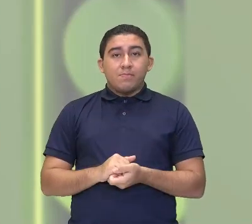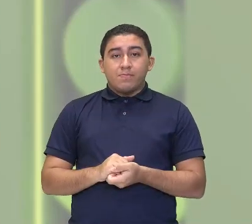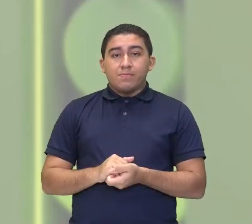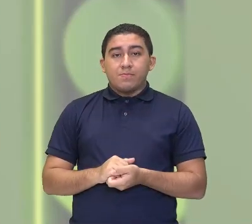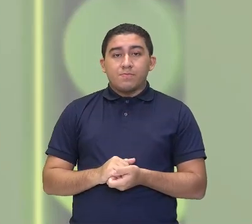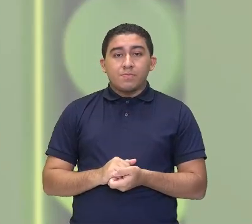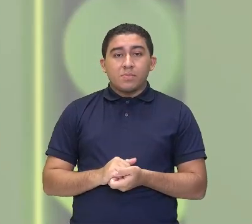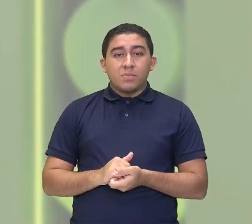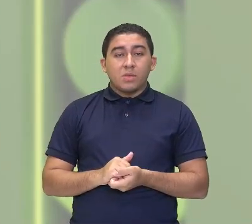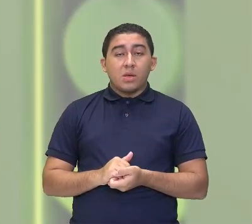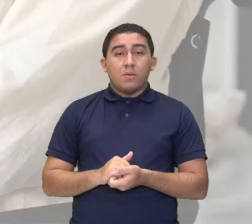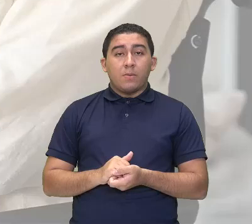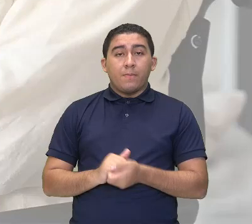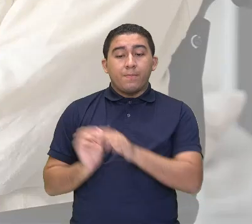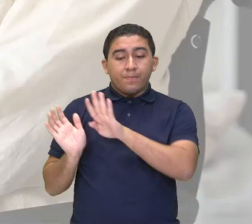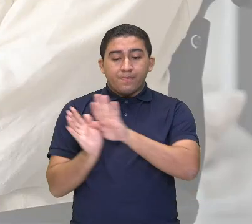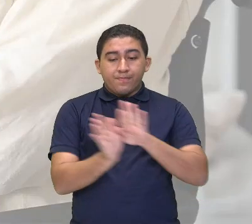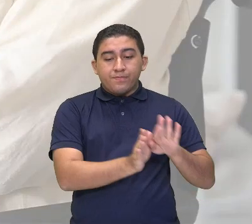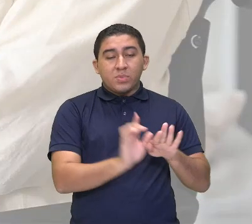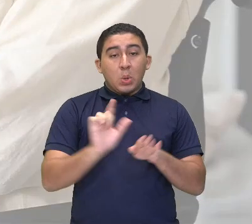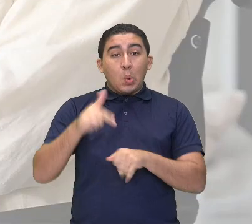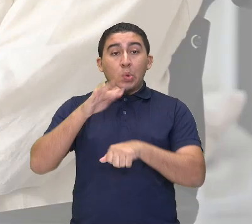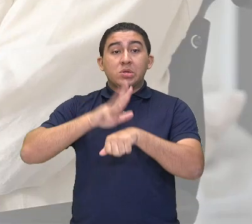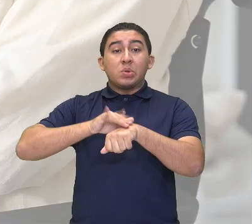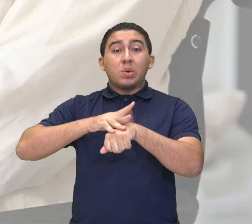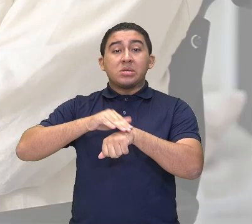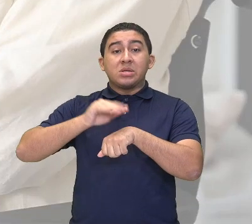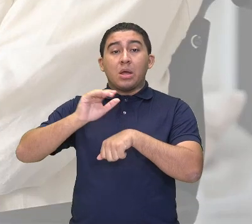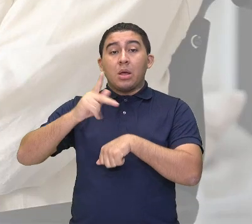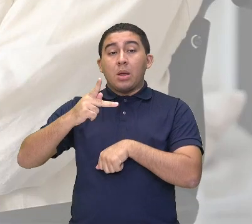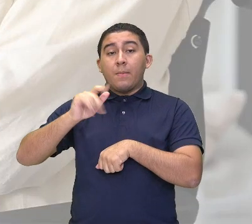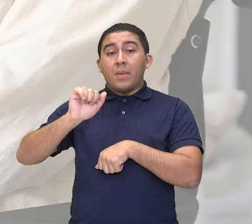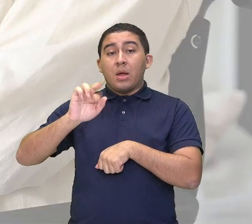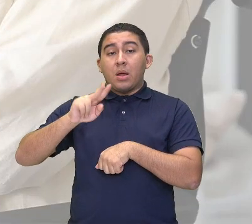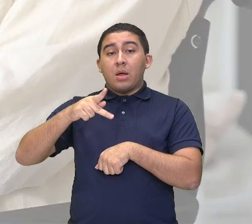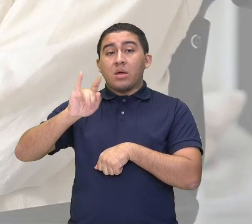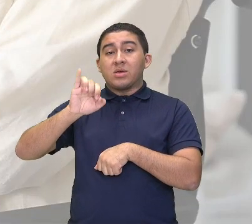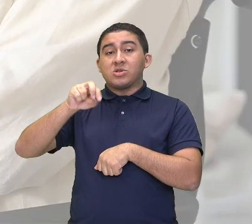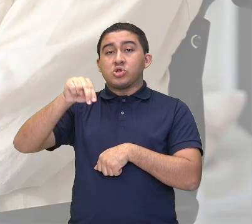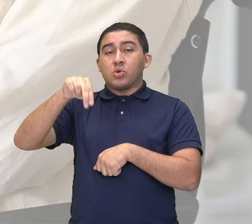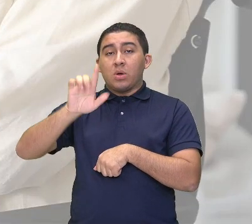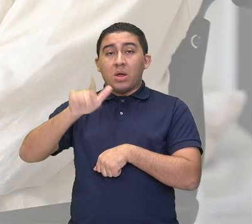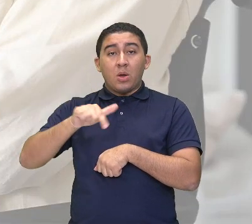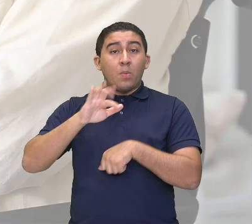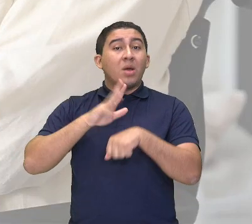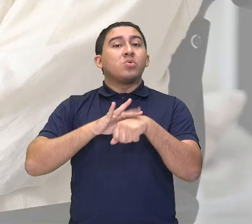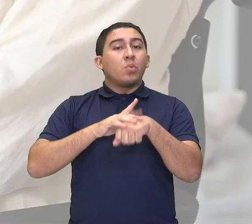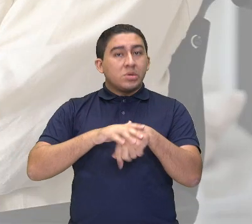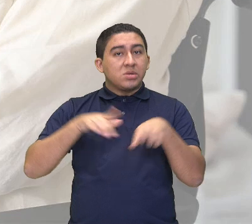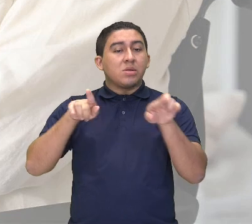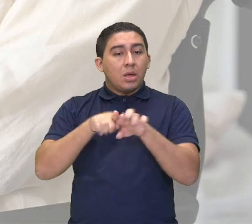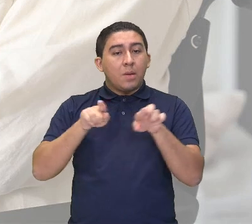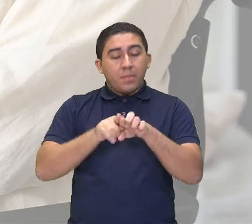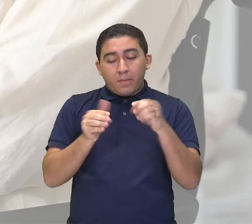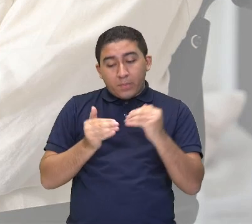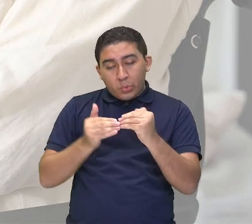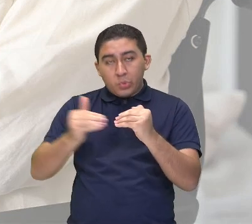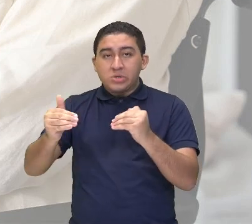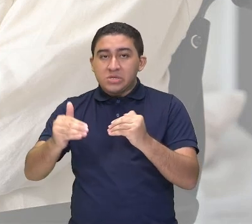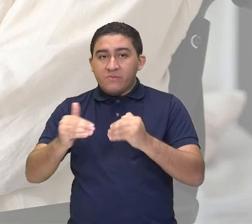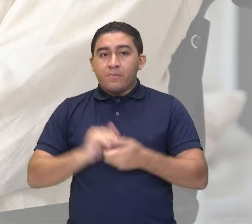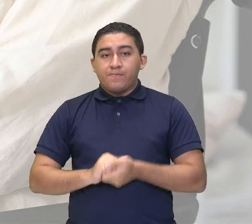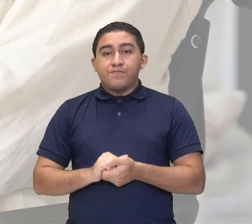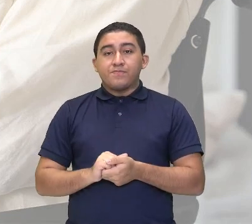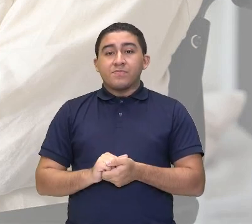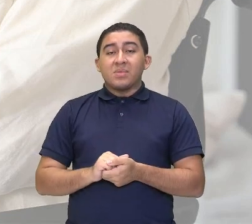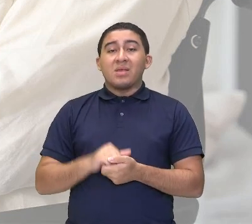gente vai observar é a doença de Parkinson. A doença de Parkinson ela é uma doença neurodegenerativa progressiva que